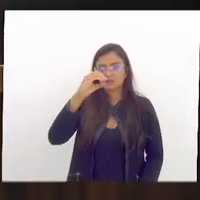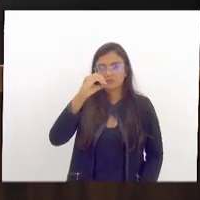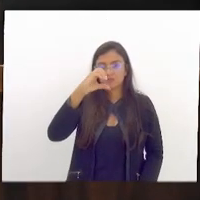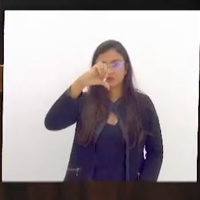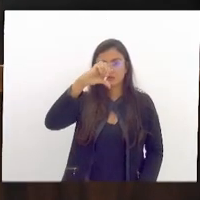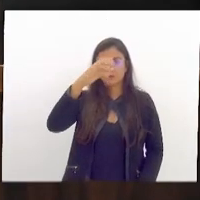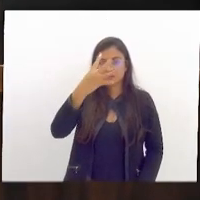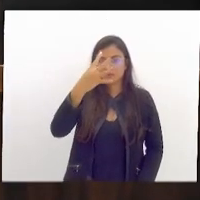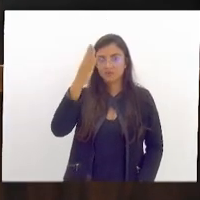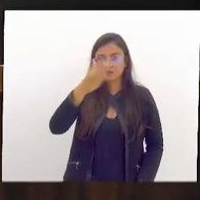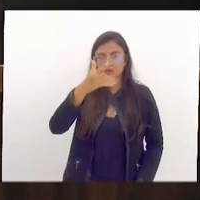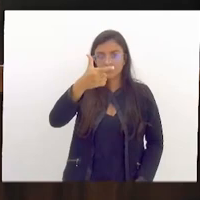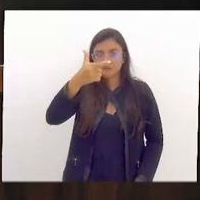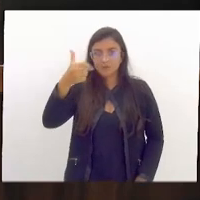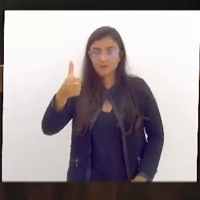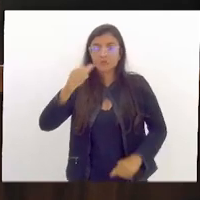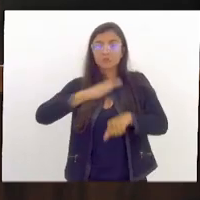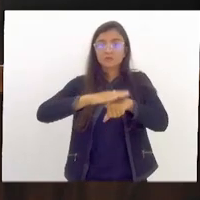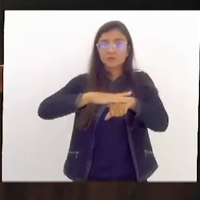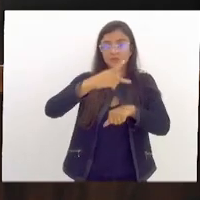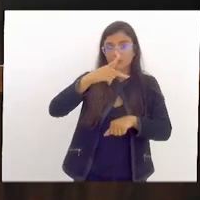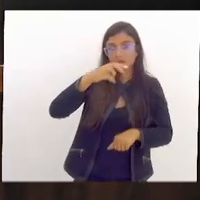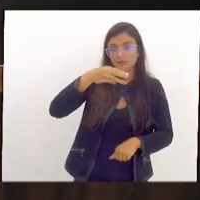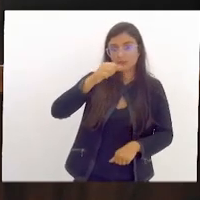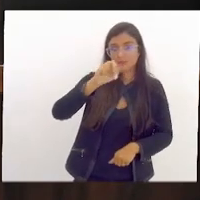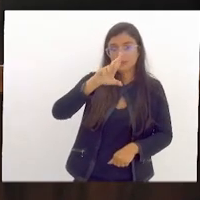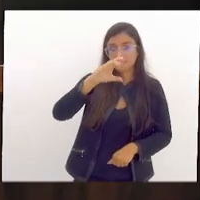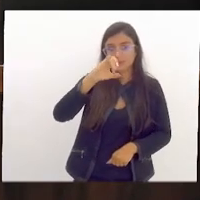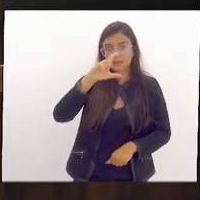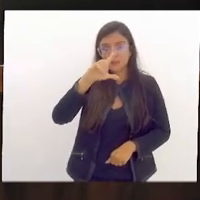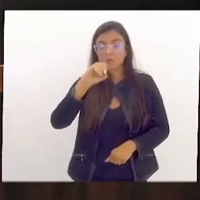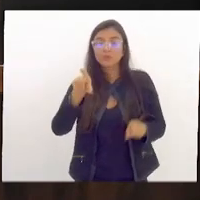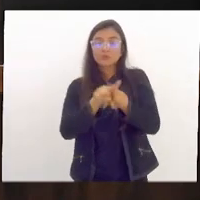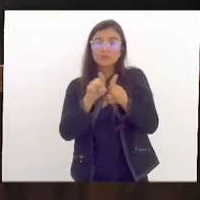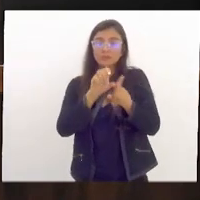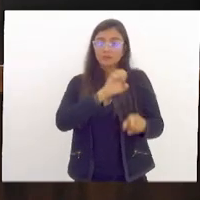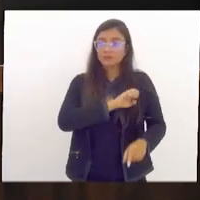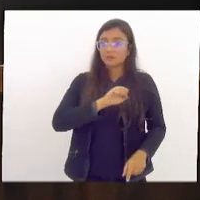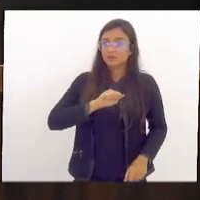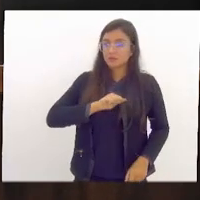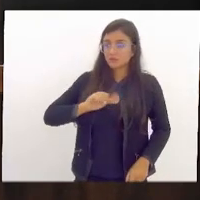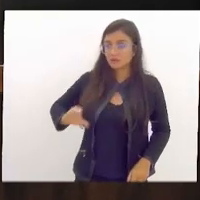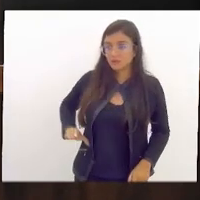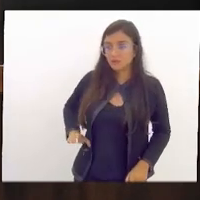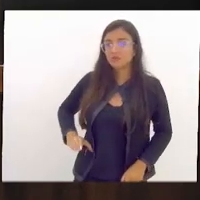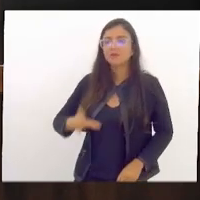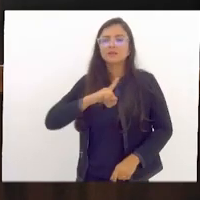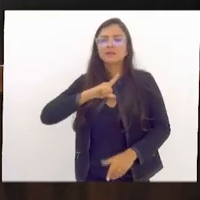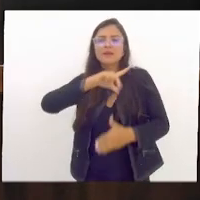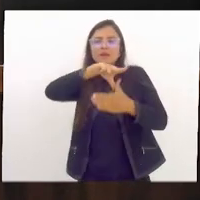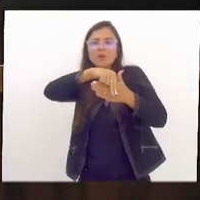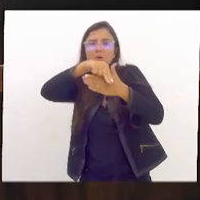5094, de 21, de autoria do deputado Marcelo Dino e André Siciliano, que institui o programa de fomento à literatura de cordel